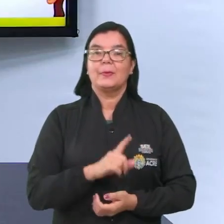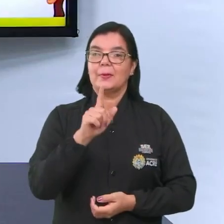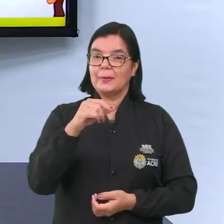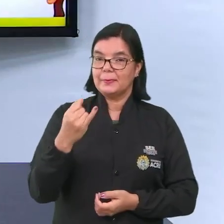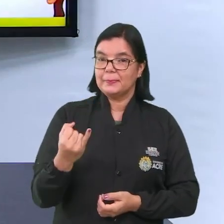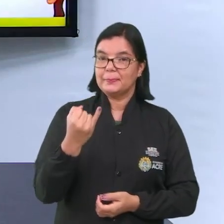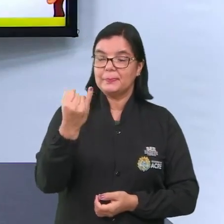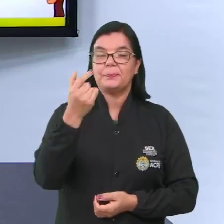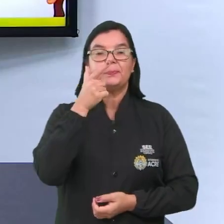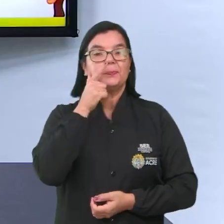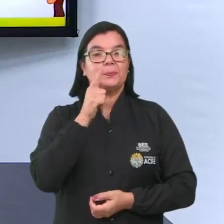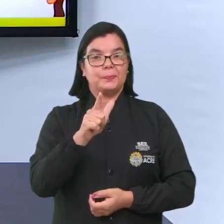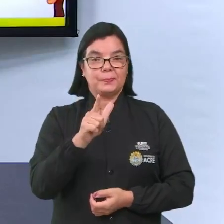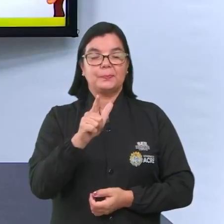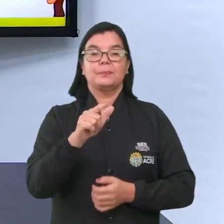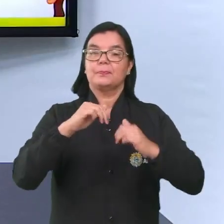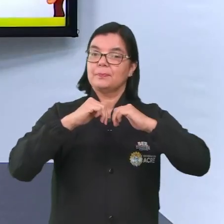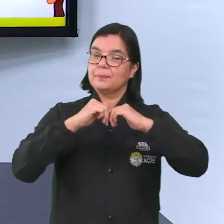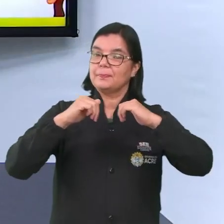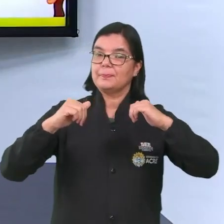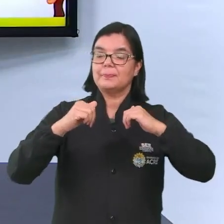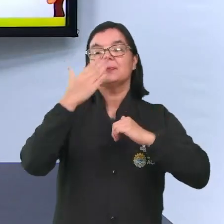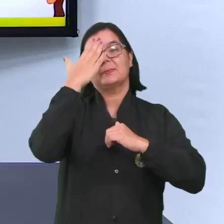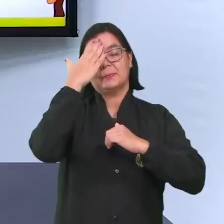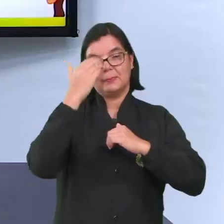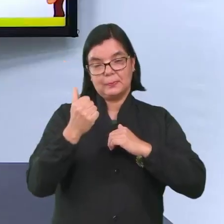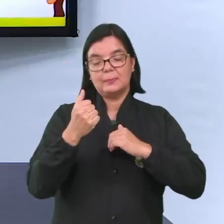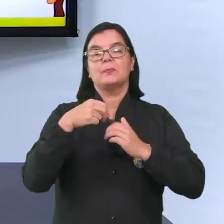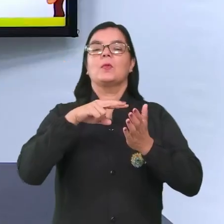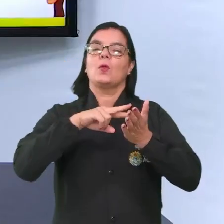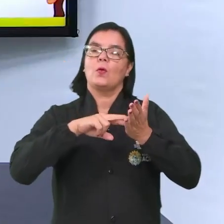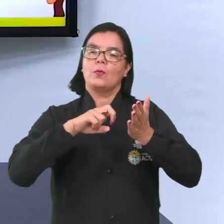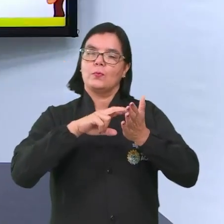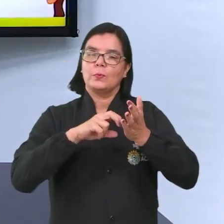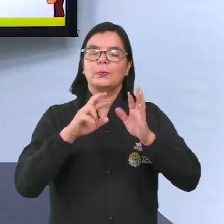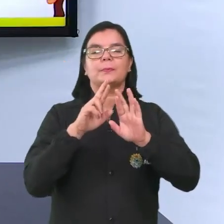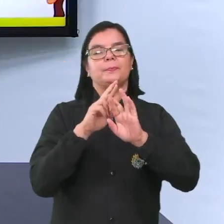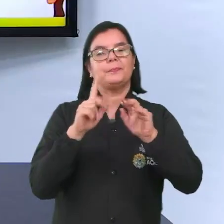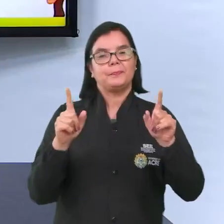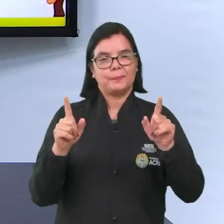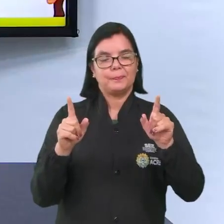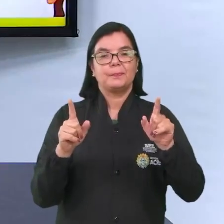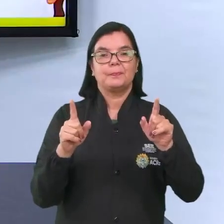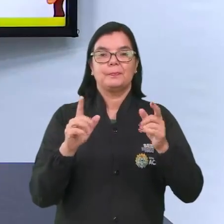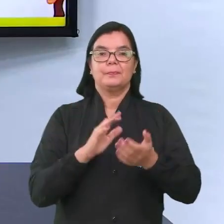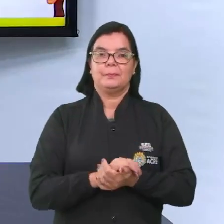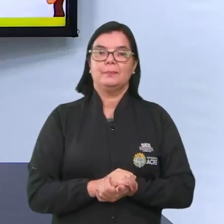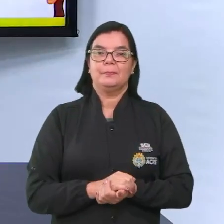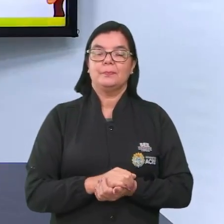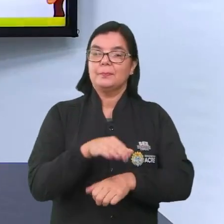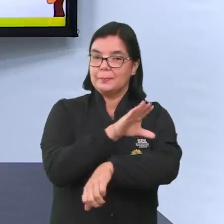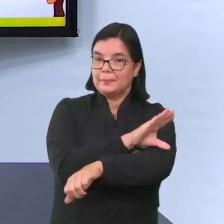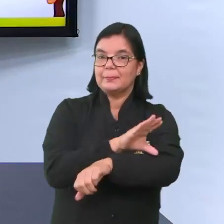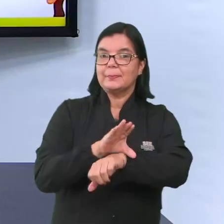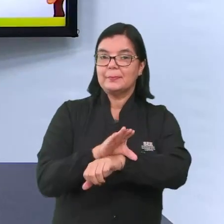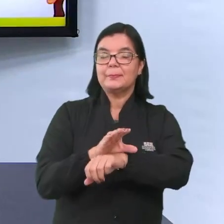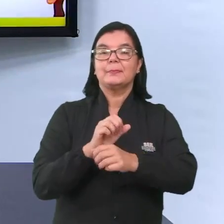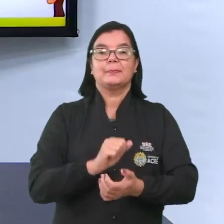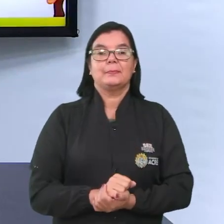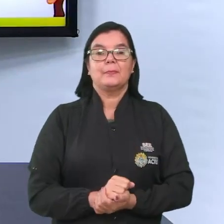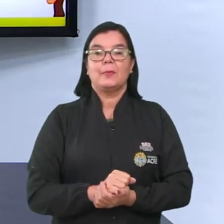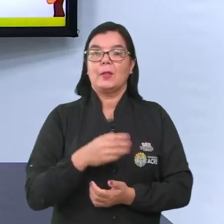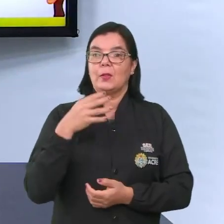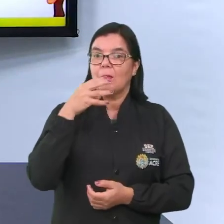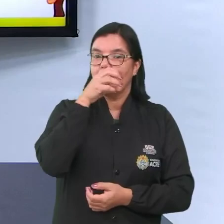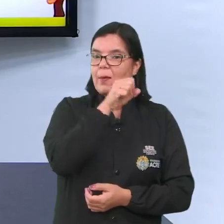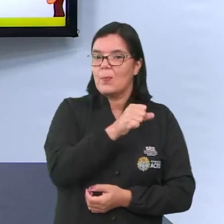importante você conseguir separar, porque a gente sabe que é um vocabulário diferente, né, da nossa cultura aqui. E de